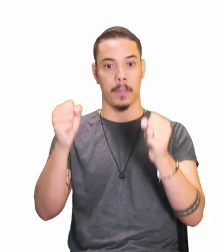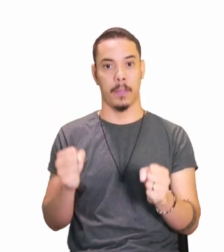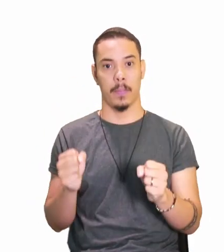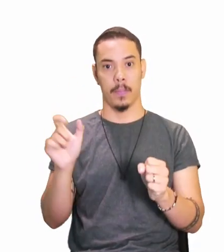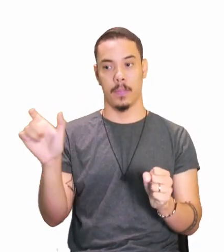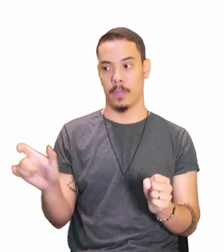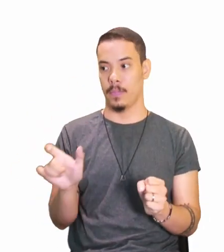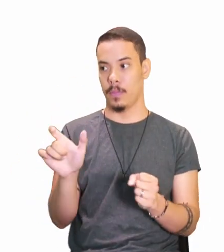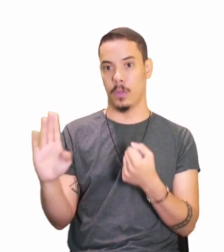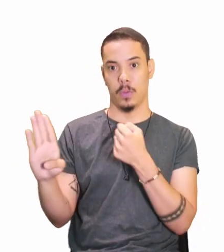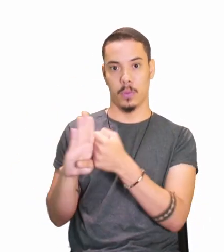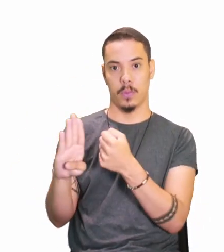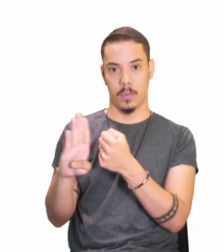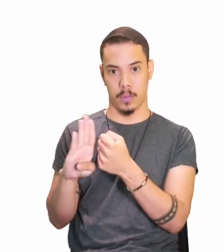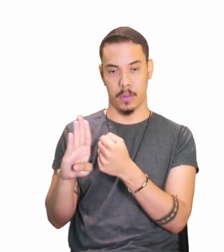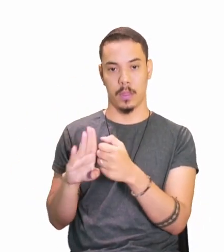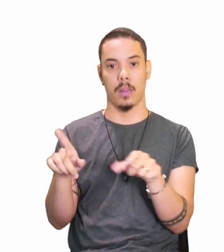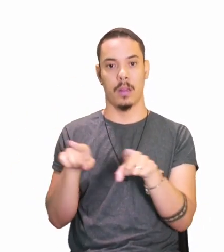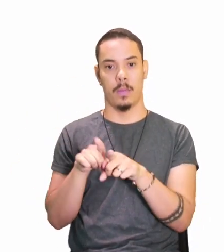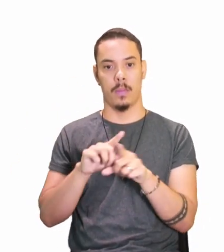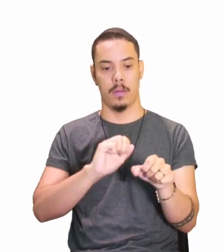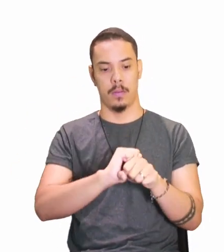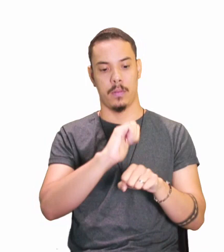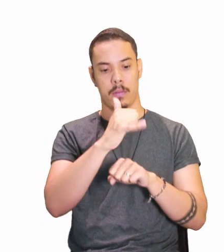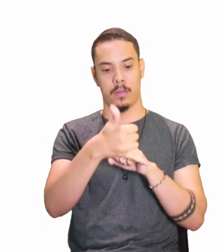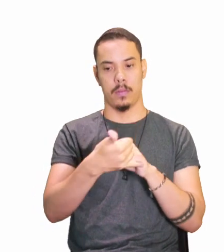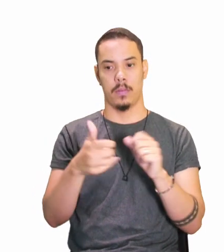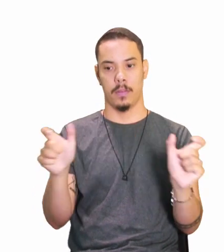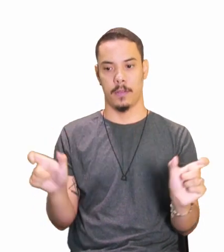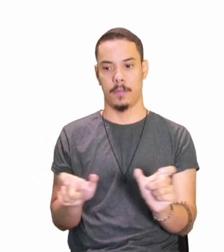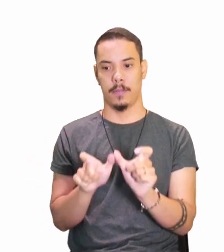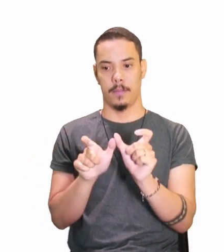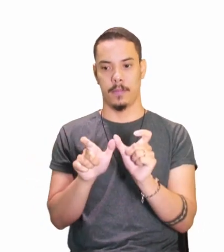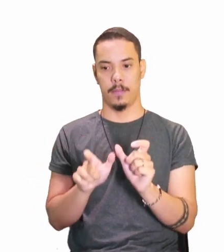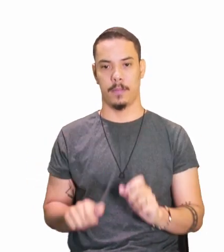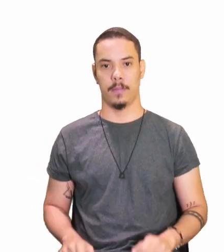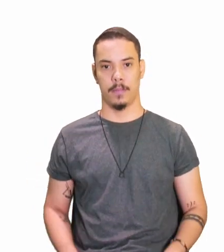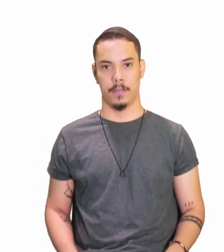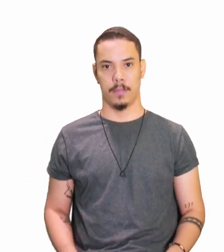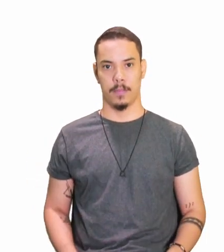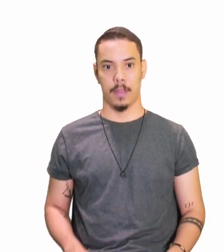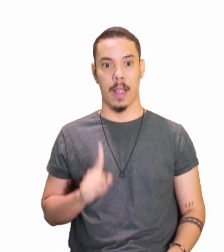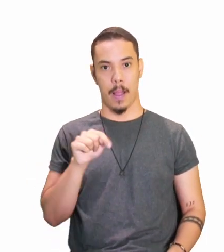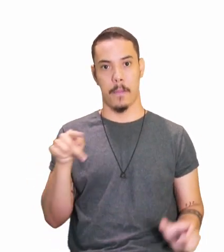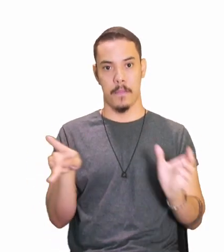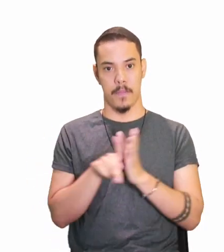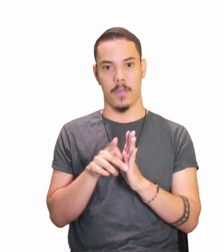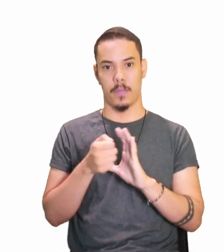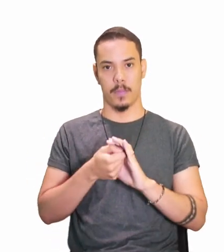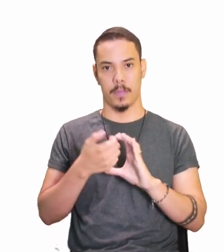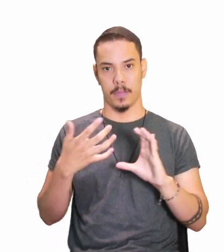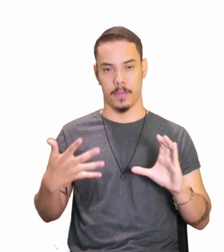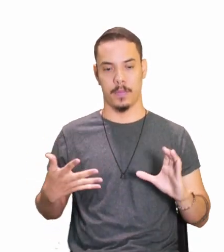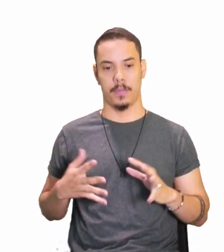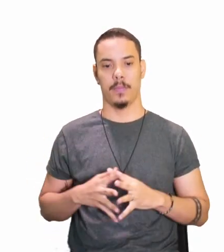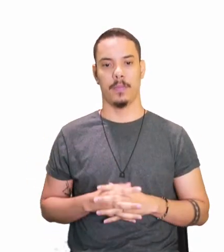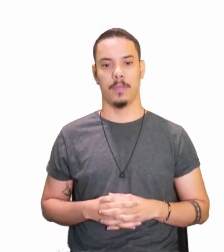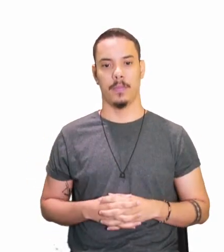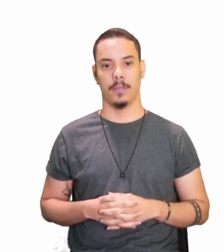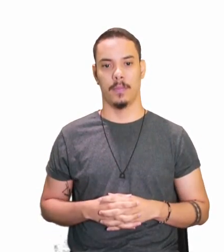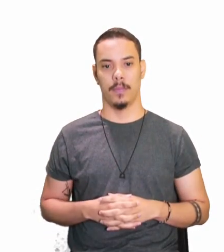tanto substantivo quanto adjetivo. Adjetivo, características e substantivo,